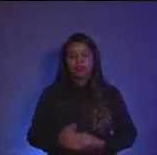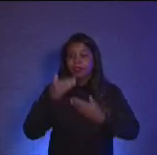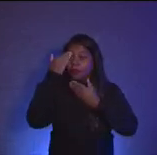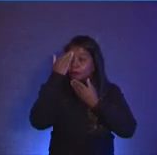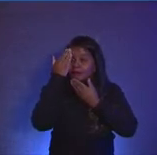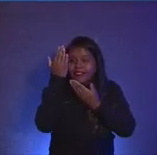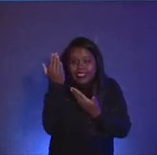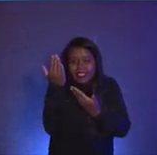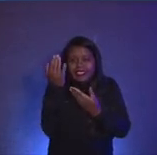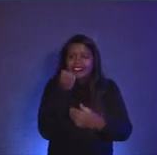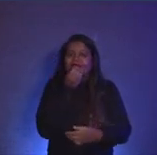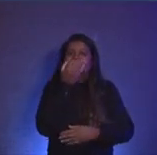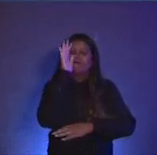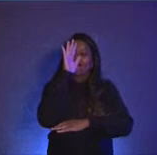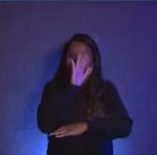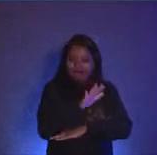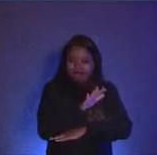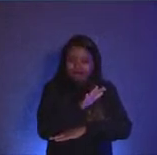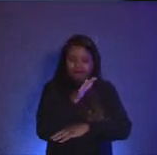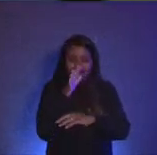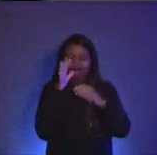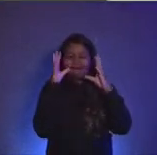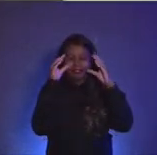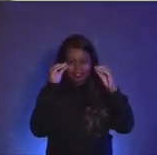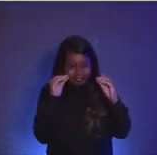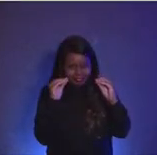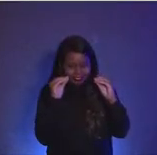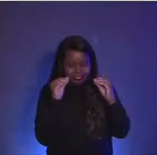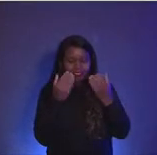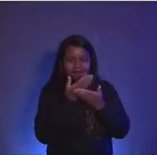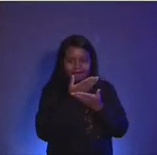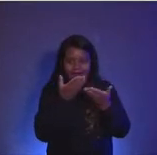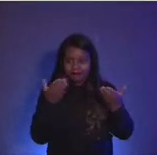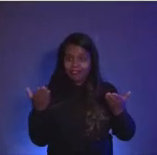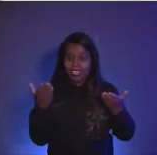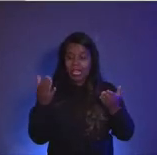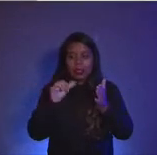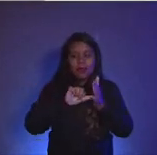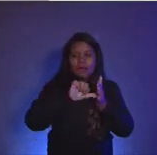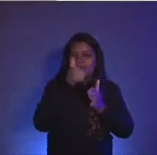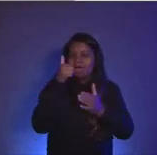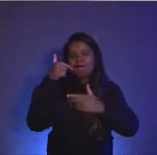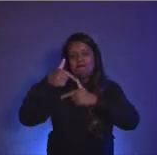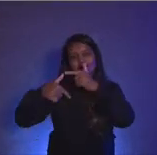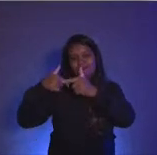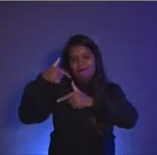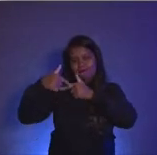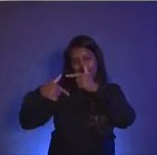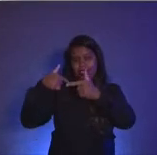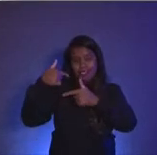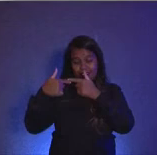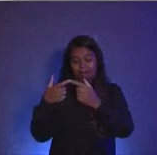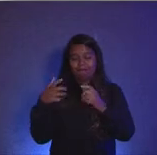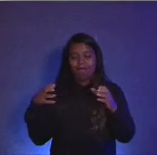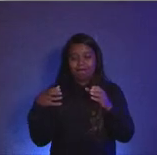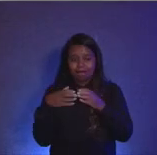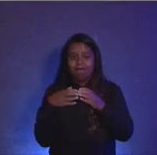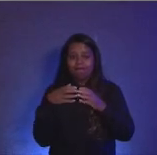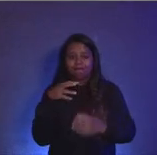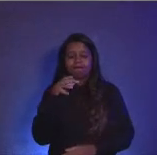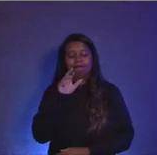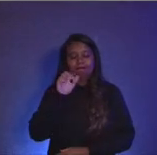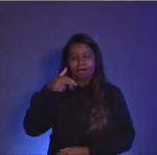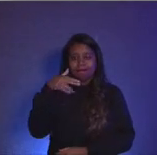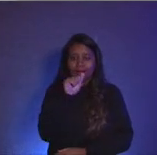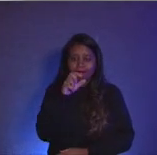Obrigada. Boa noite, gente. Bom, esse foi meu primeiro trabalho na Repórter Brasil, onde eu